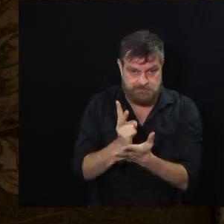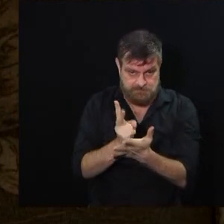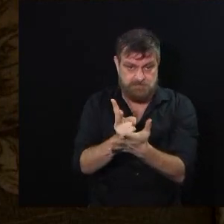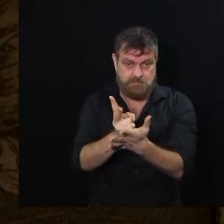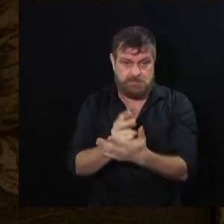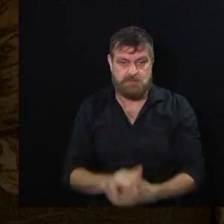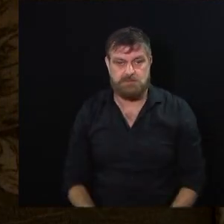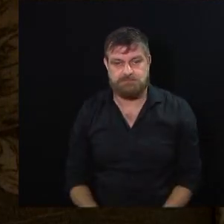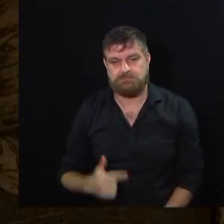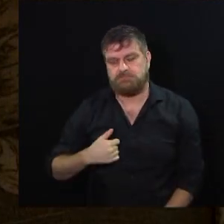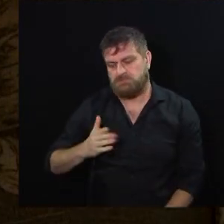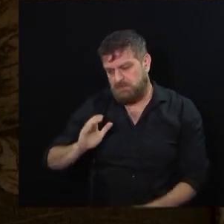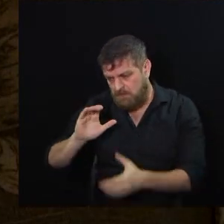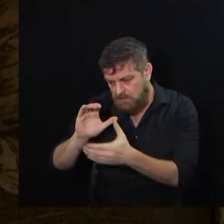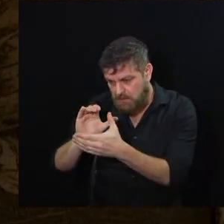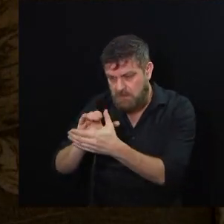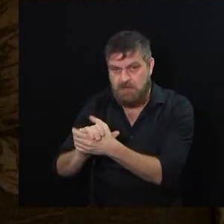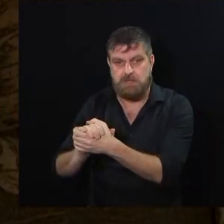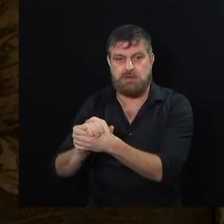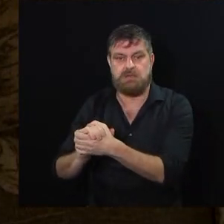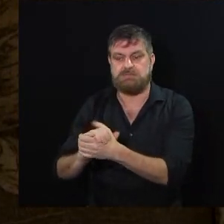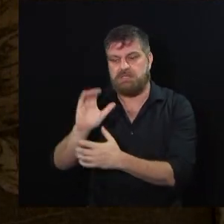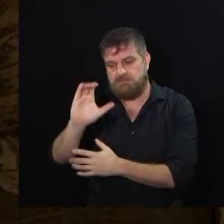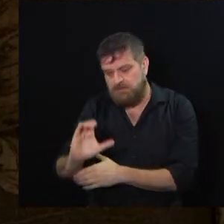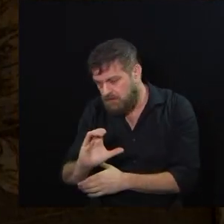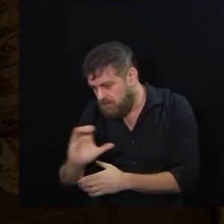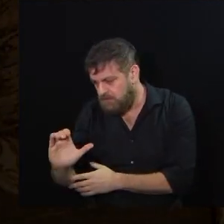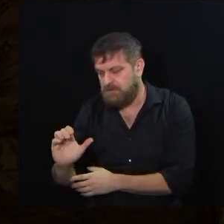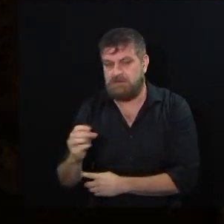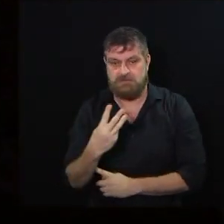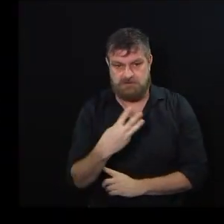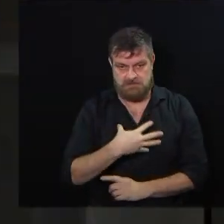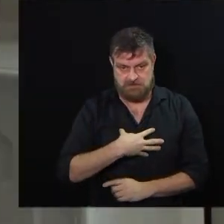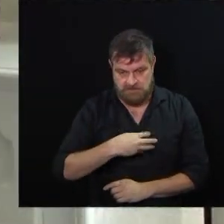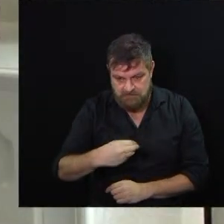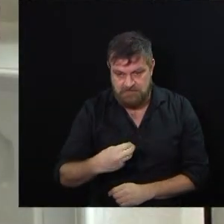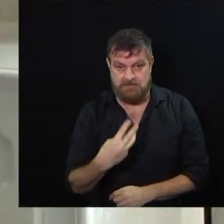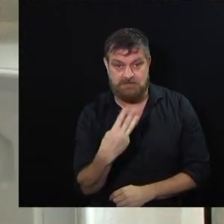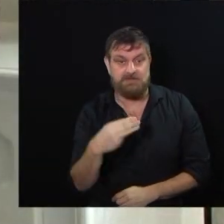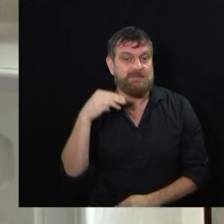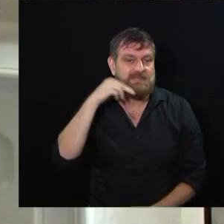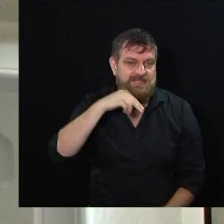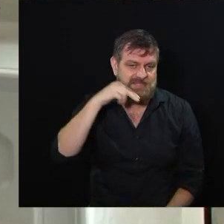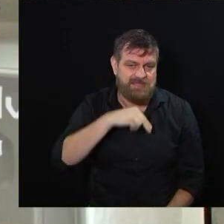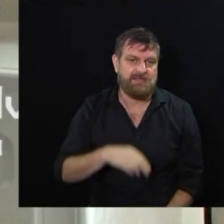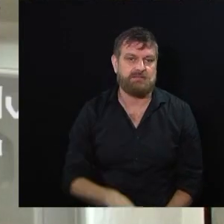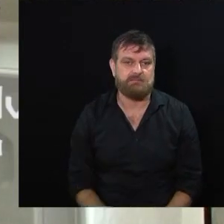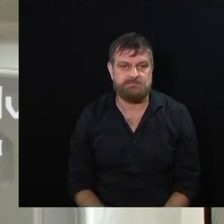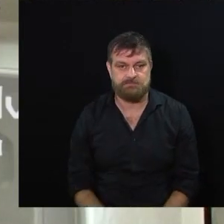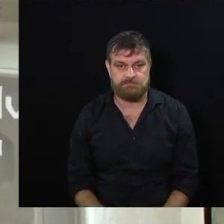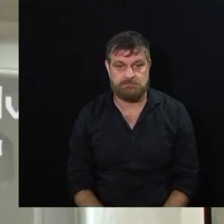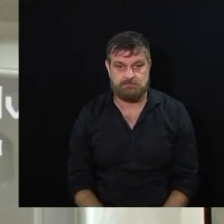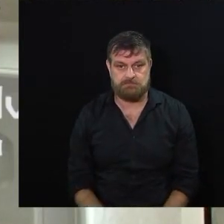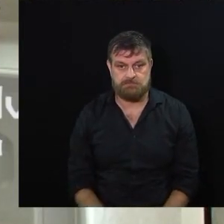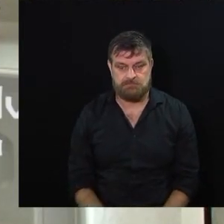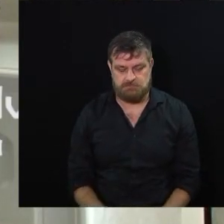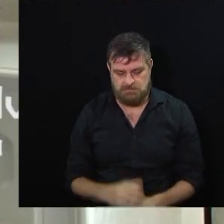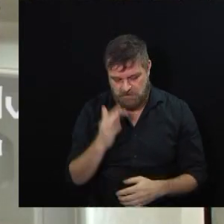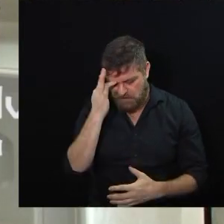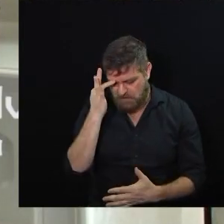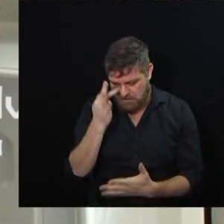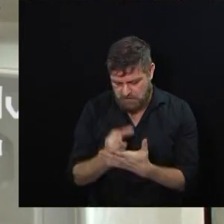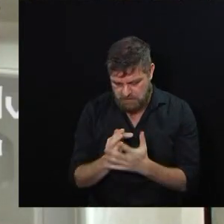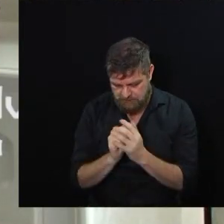com a Igreja Católica, tenho 3 filhos, tenho 3 netos, tudo. A espiritualidade, eu vou estar em contato